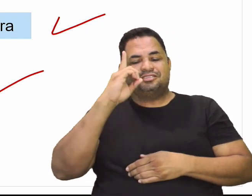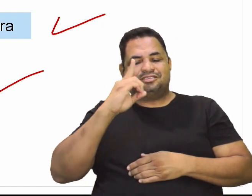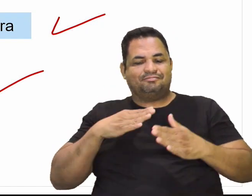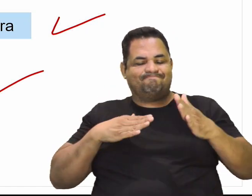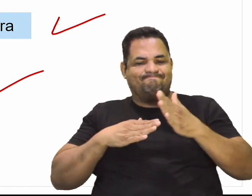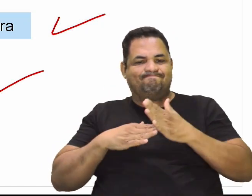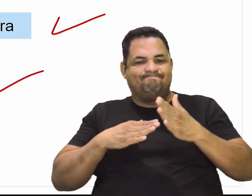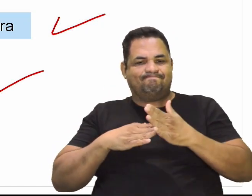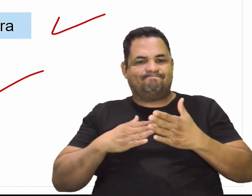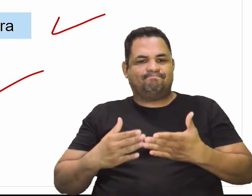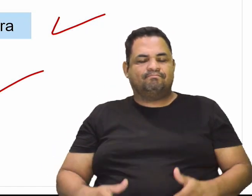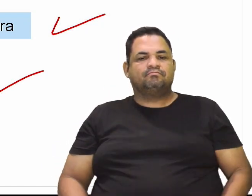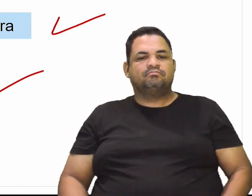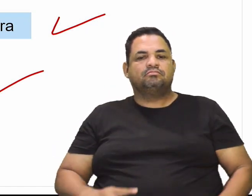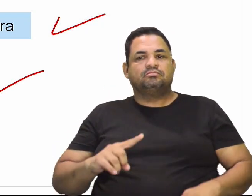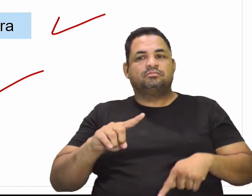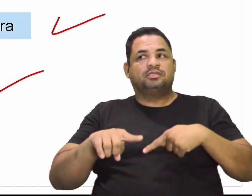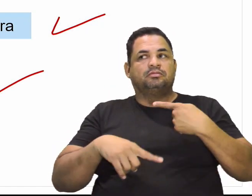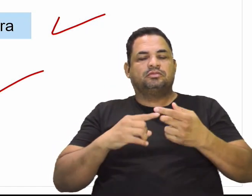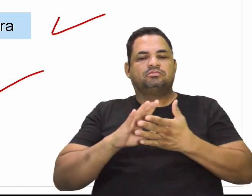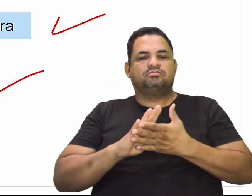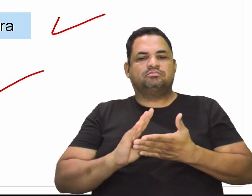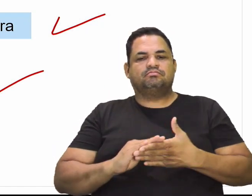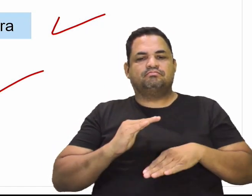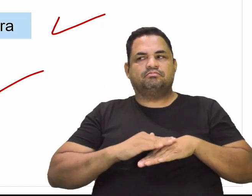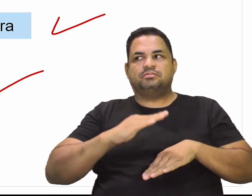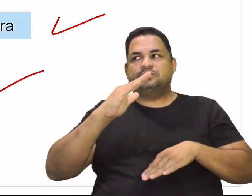tinha mais direito em Esparta.